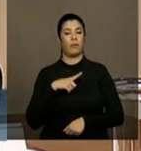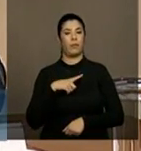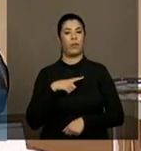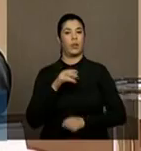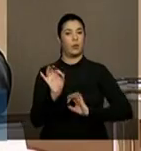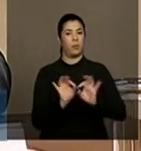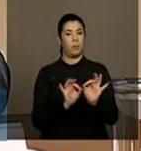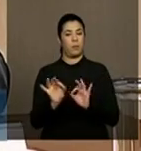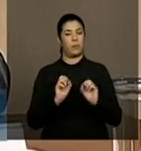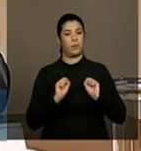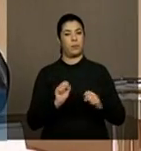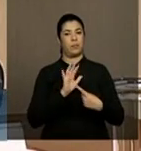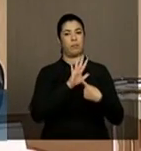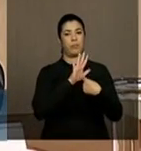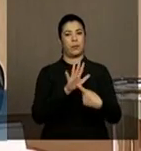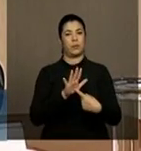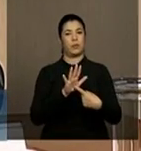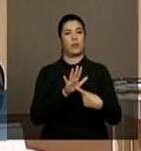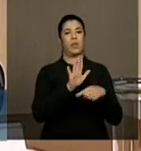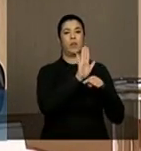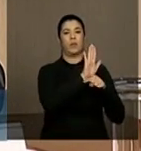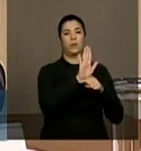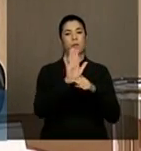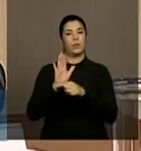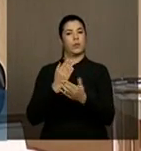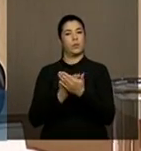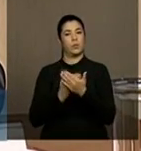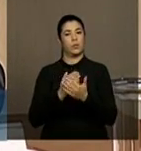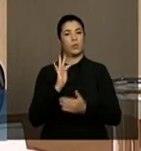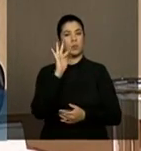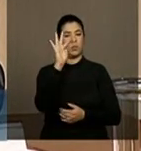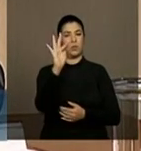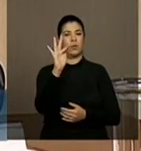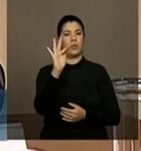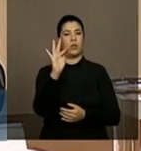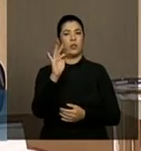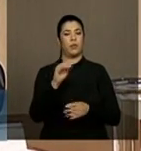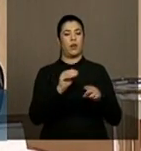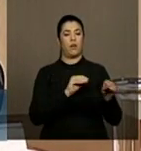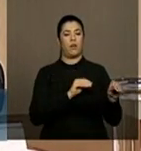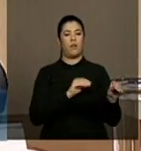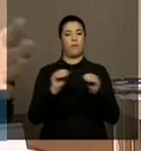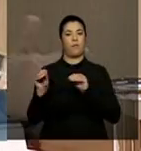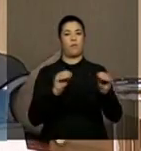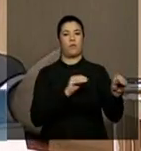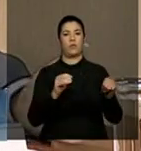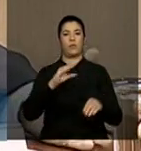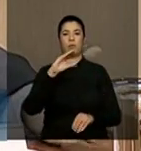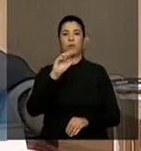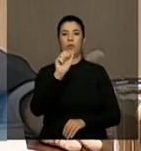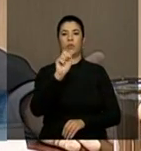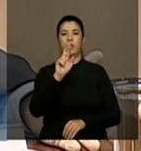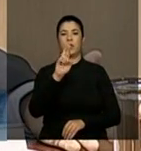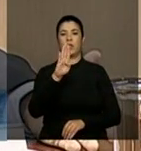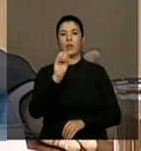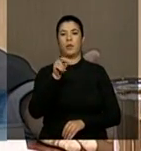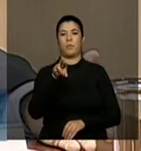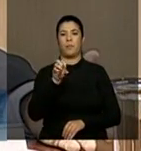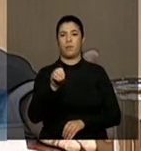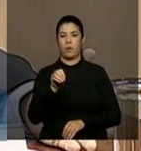ele pode vir a auxiliar estudos de fluxo de carbono, pois ele traz as áreas de